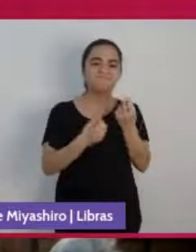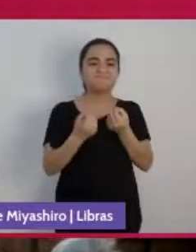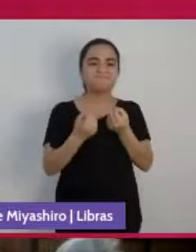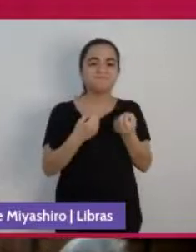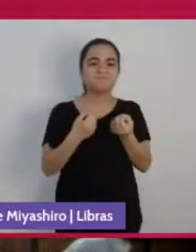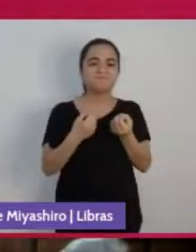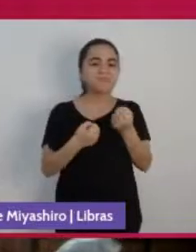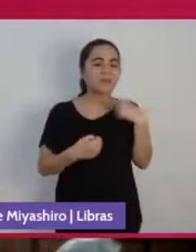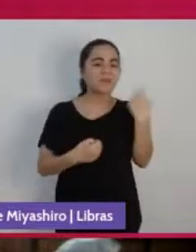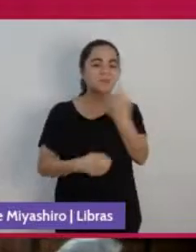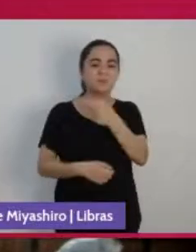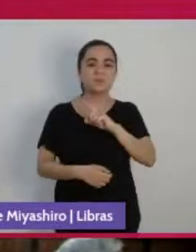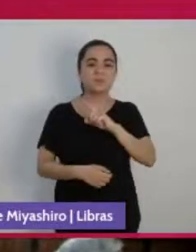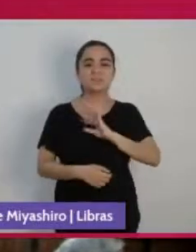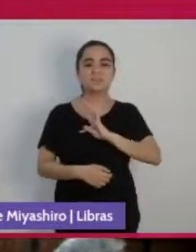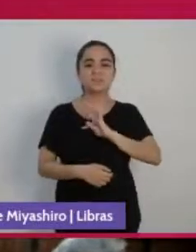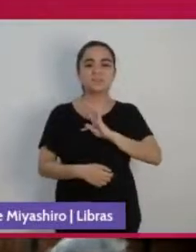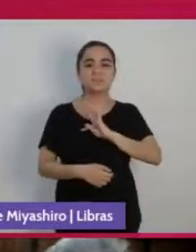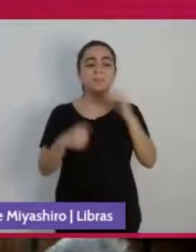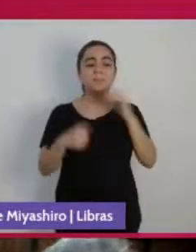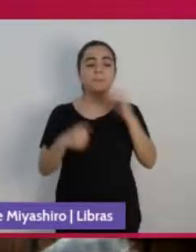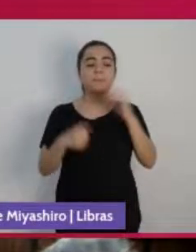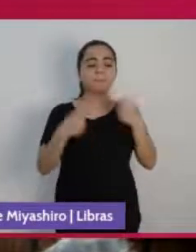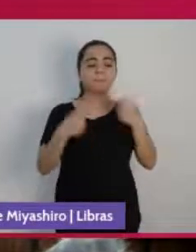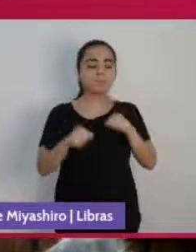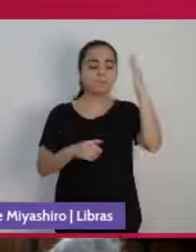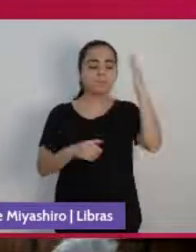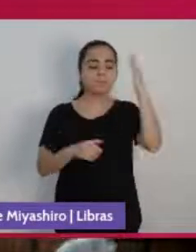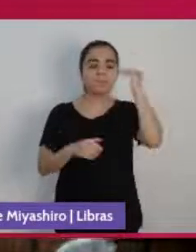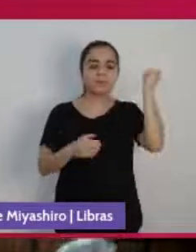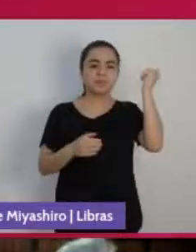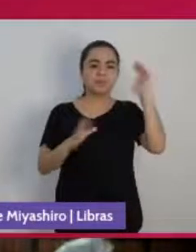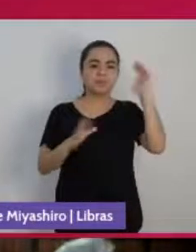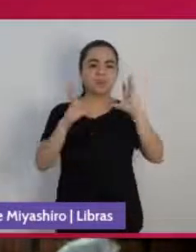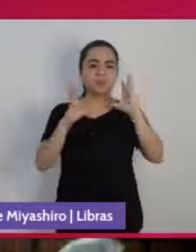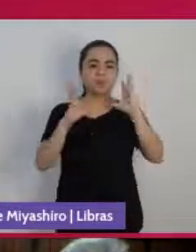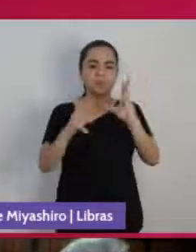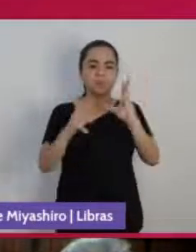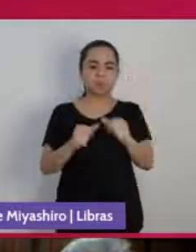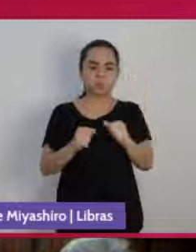tecnólogas, temos que saber de cor e salteado. Primeiro,